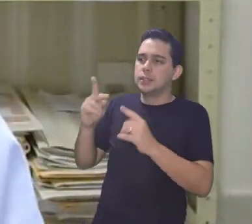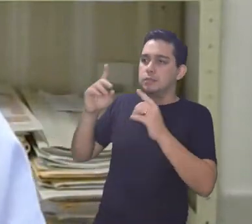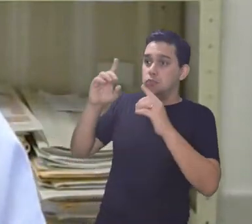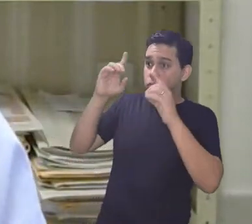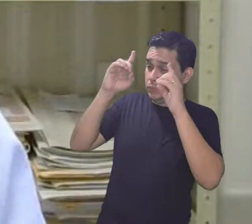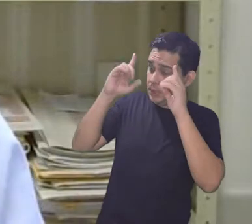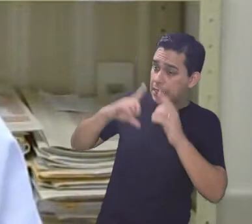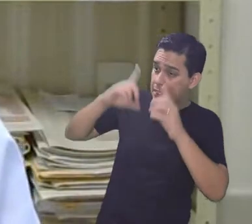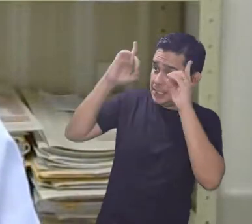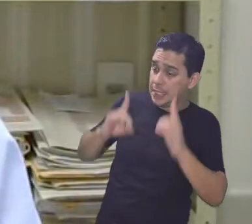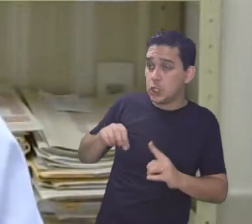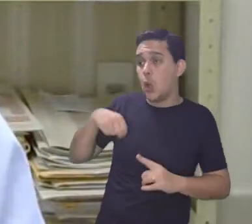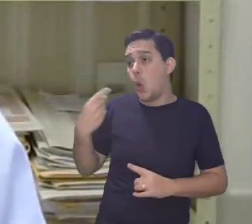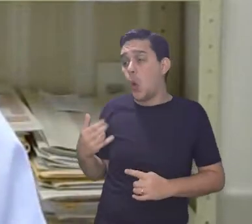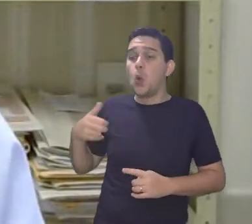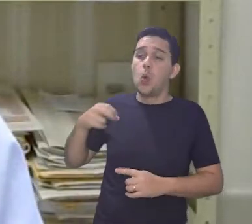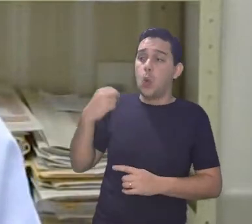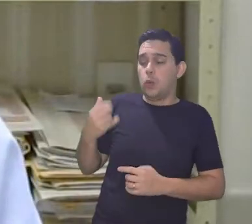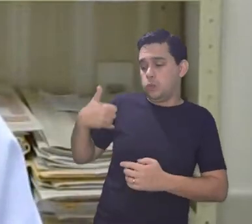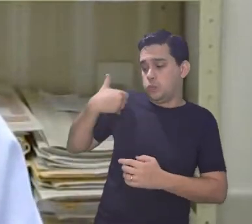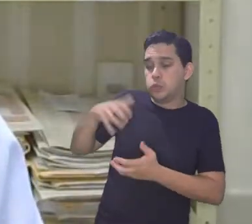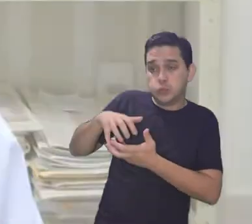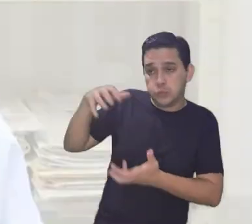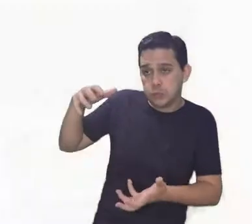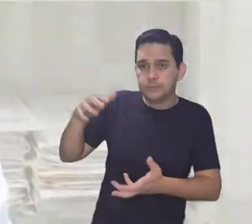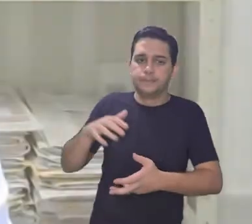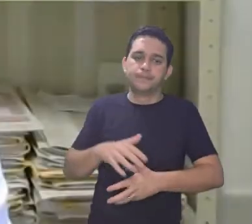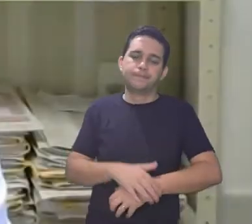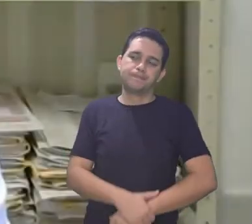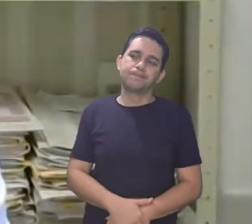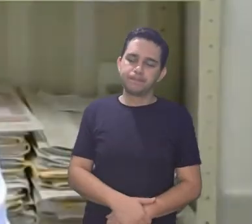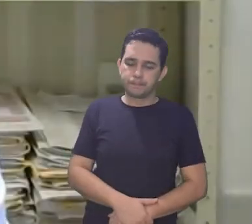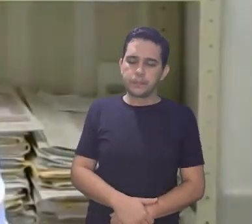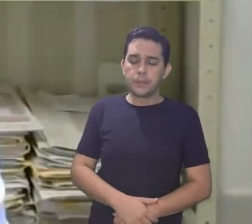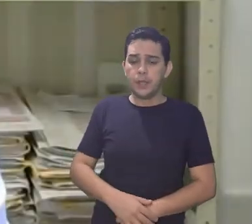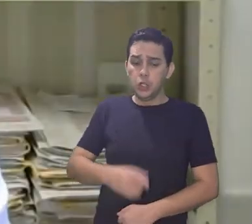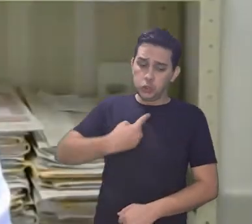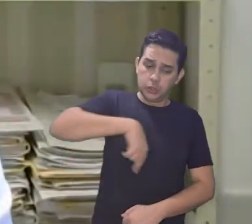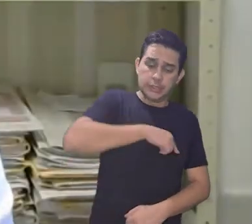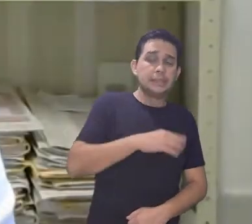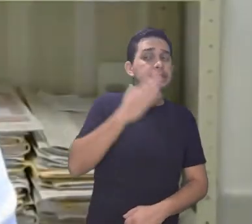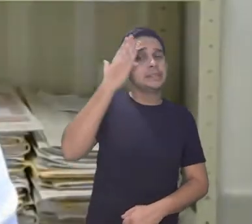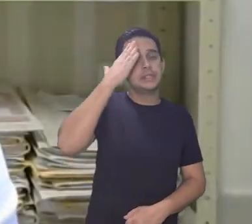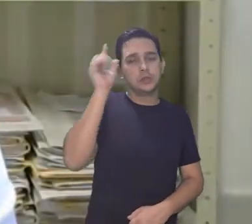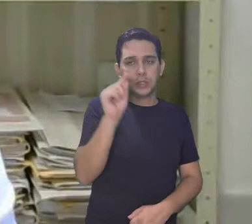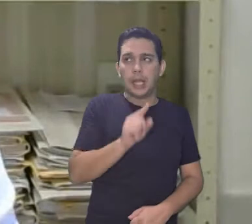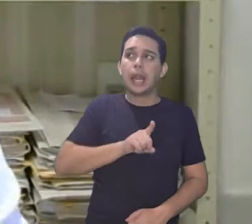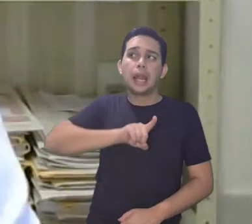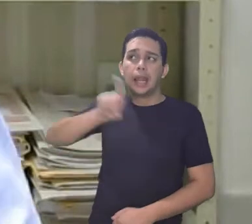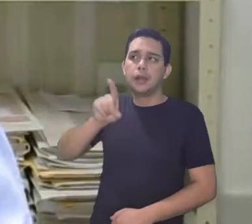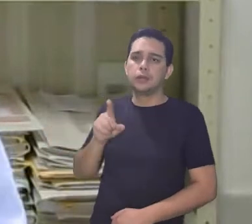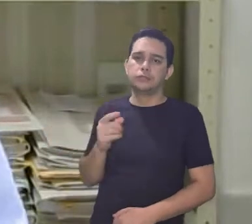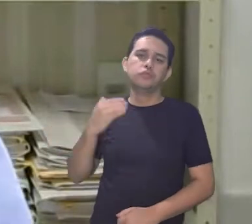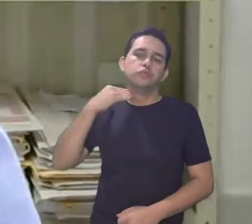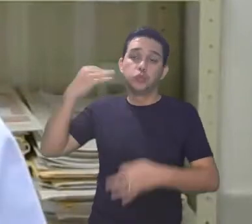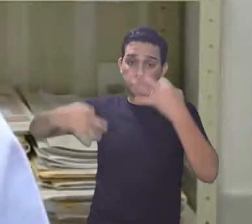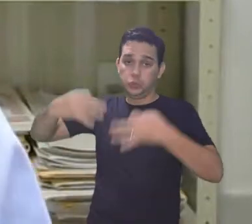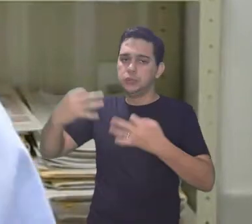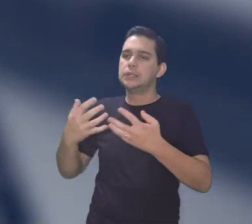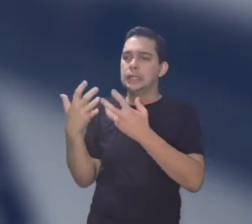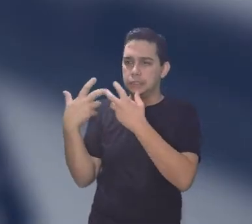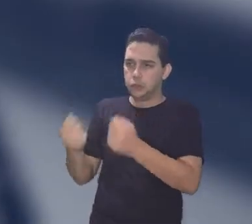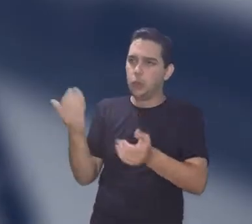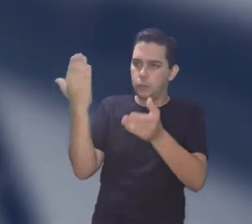esperar no caso de pessoas idosas e pessoas com deficiência. A gente entende que o juiz acolheu completamente o que a gente pediu,